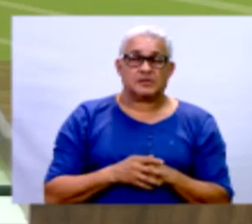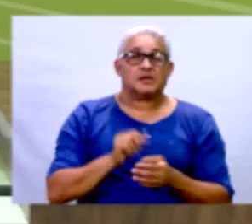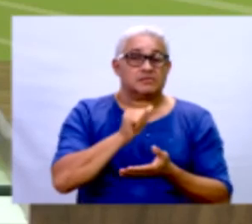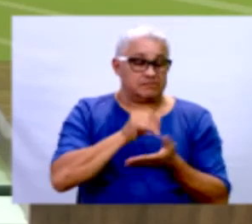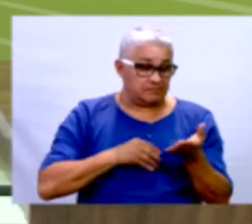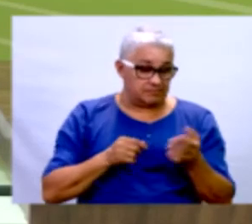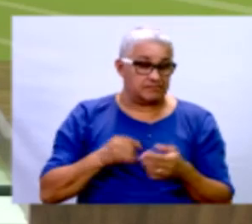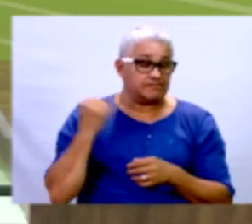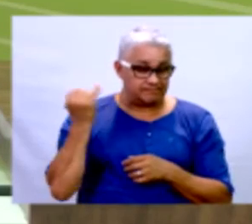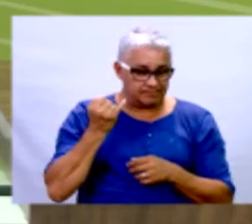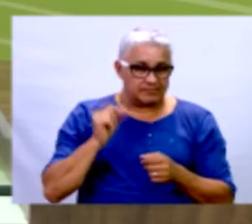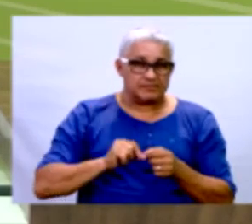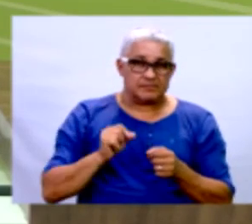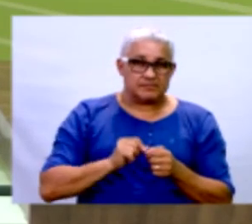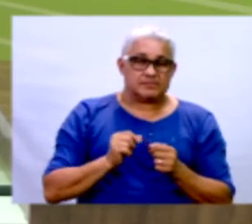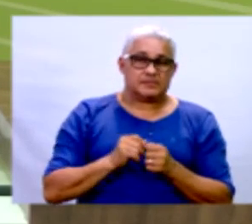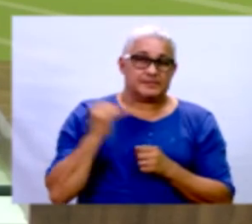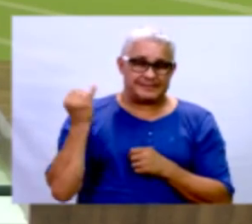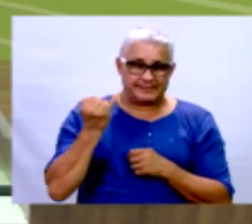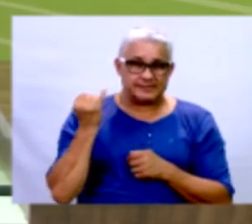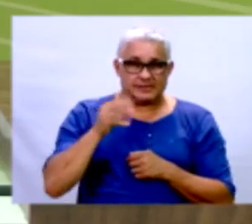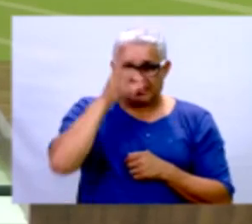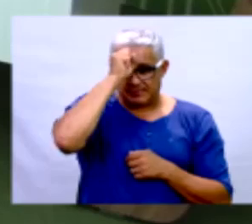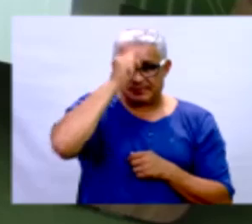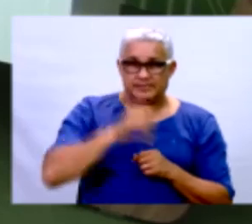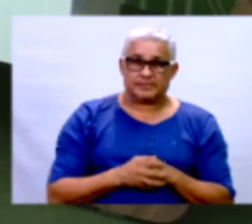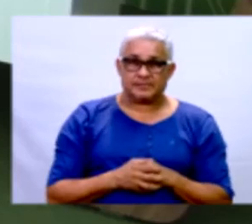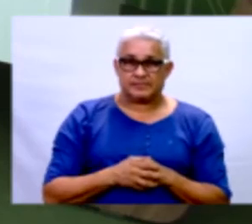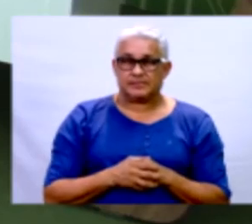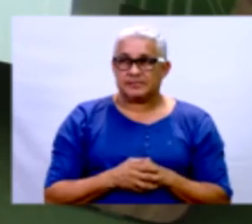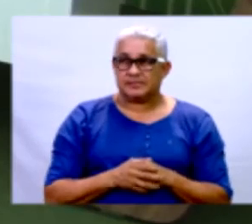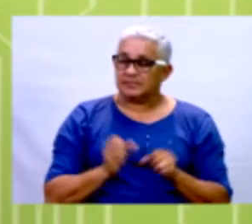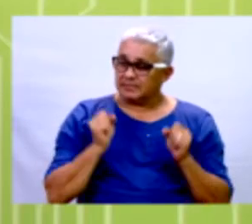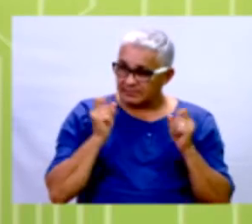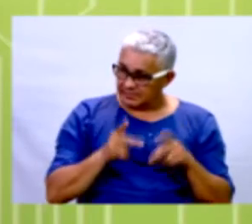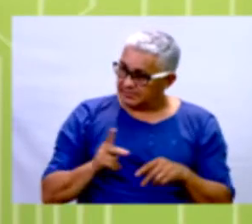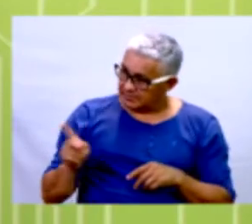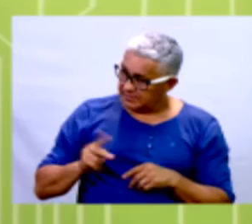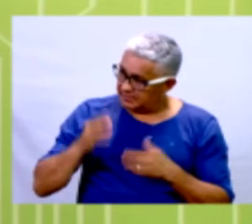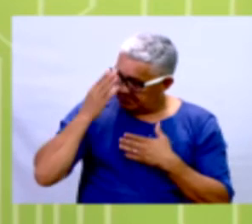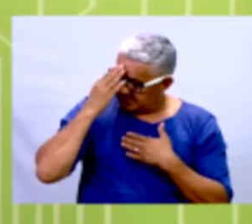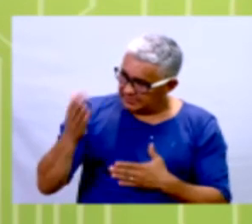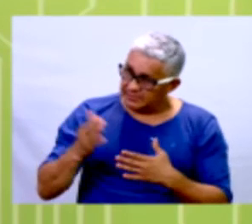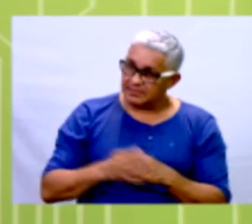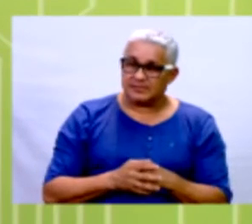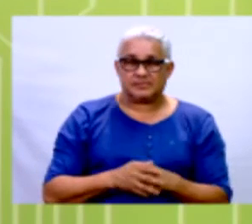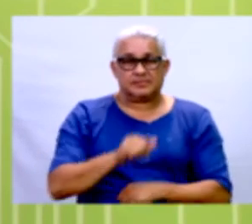essas atividades, que isso daí é essencial para o aprendizado. Ok, professor, muito obrigado.